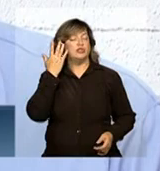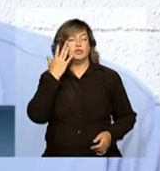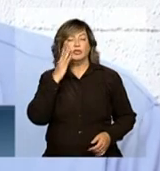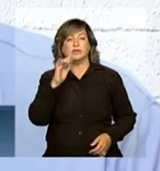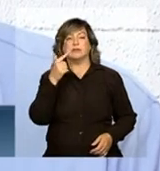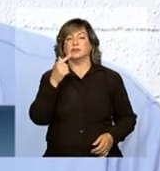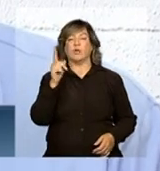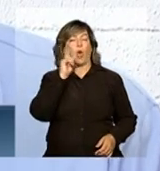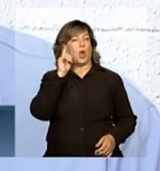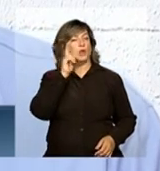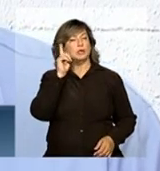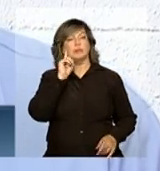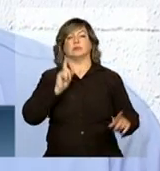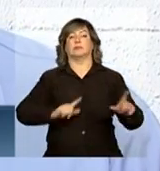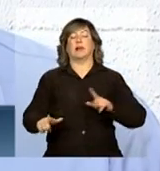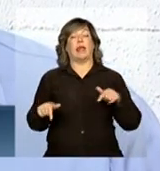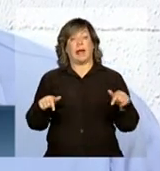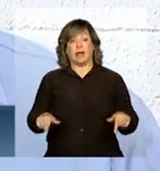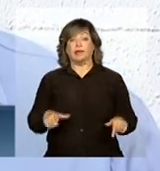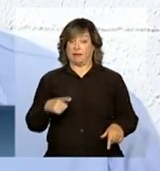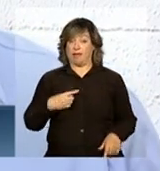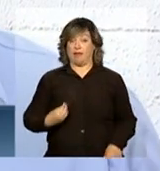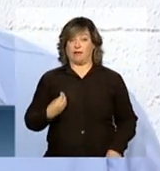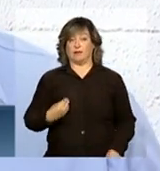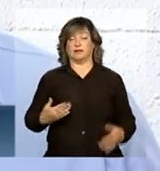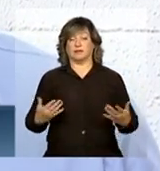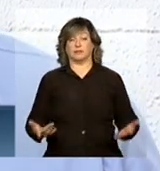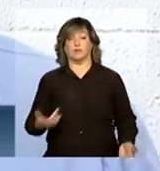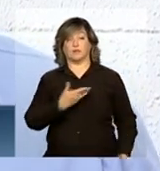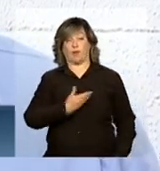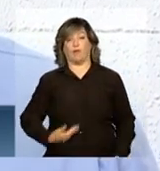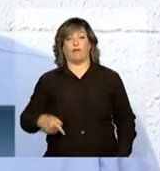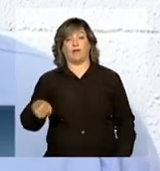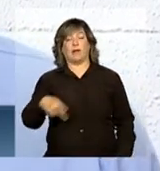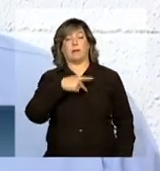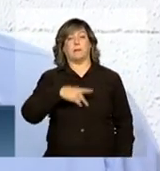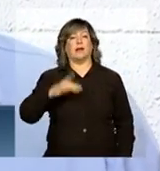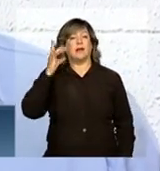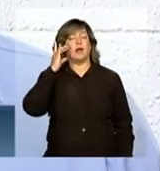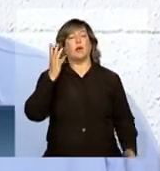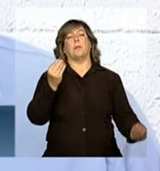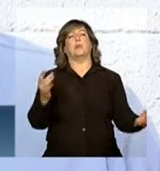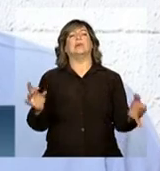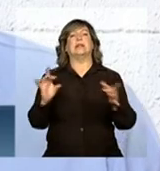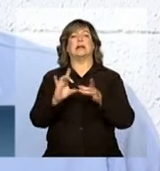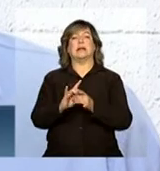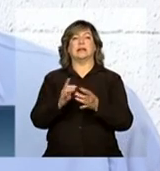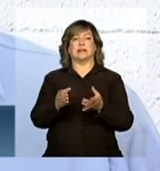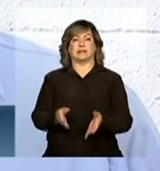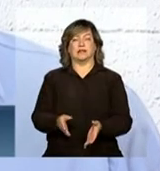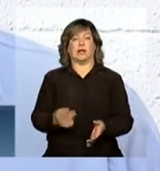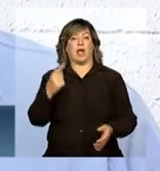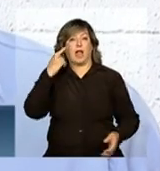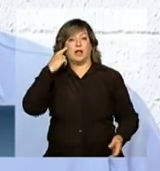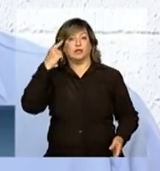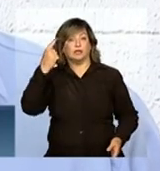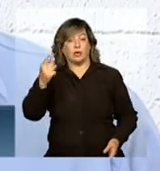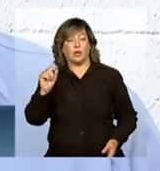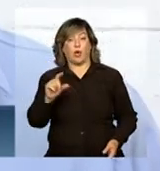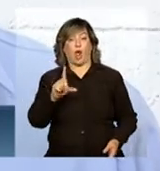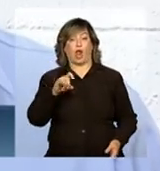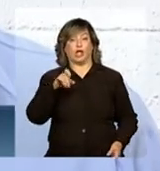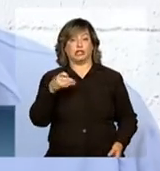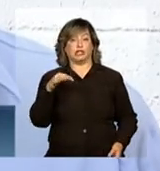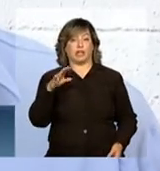Essas são ações que estão acontecendo. Então, o governo da presidente Dilma está muito integrado nisso. A solução da